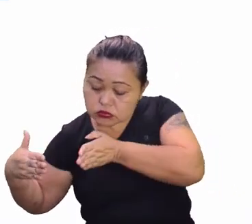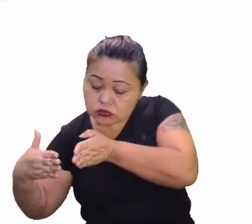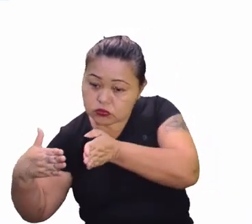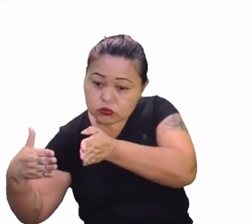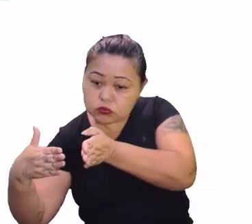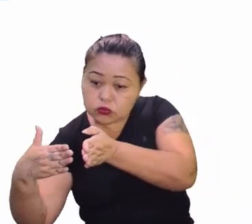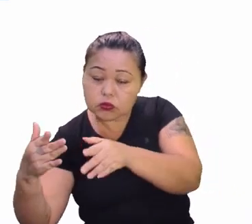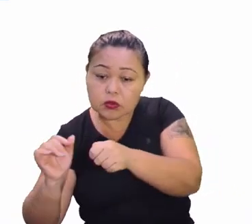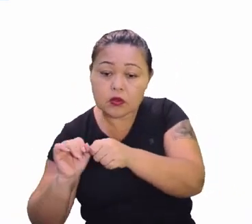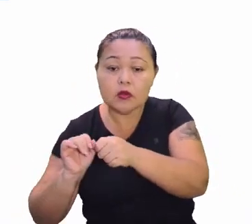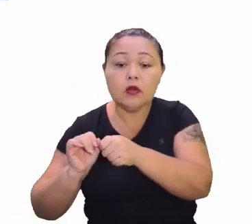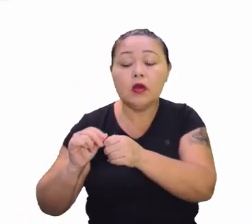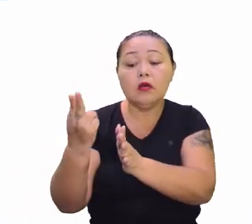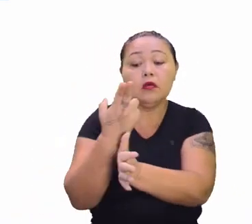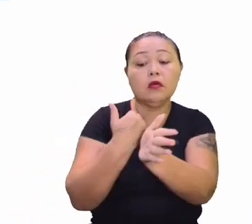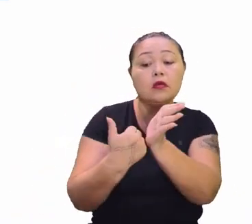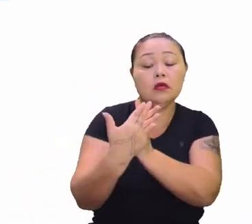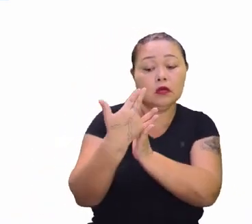desenho do